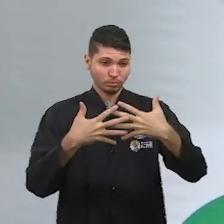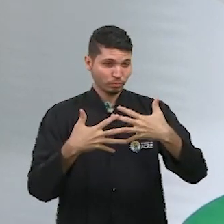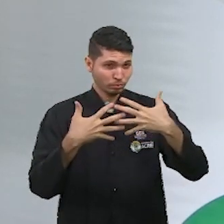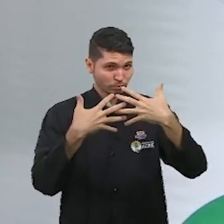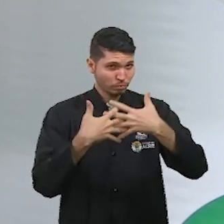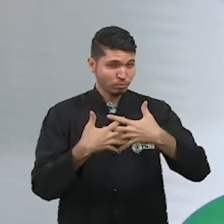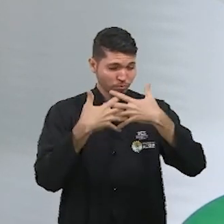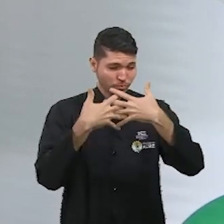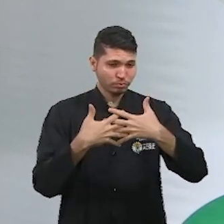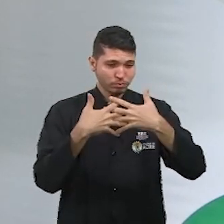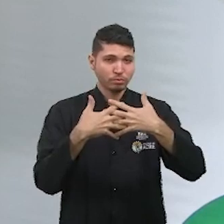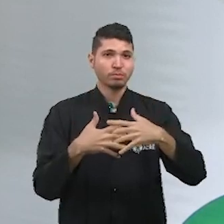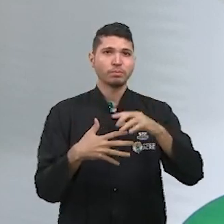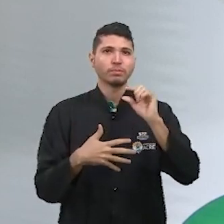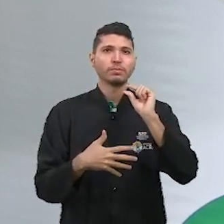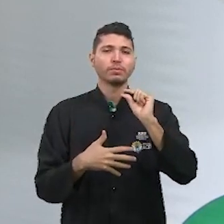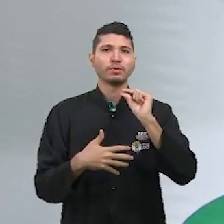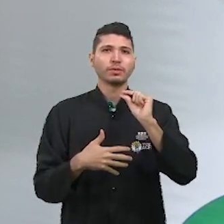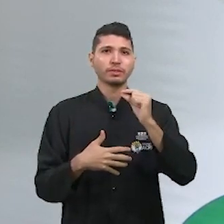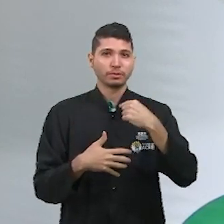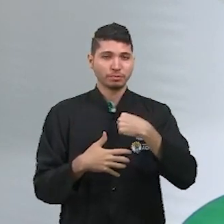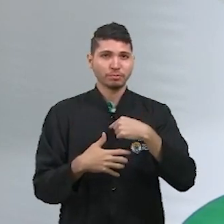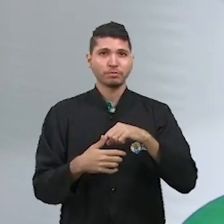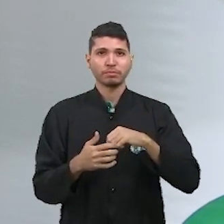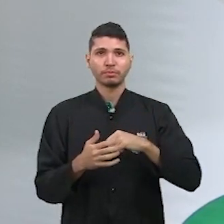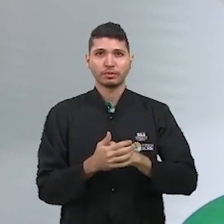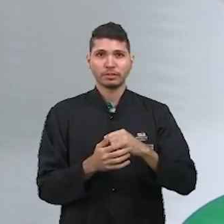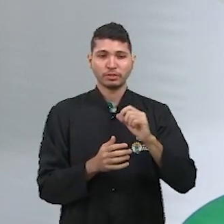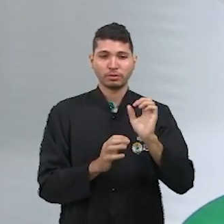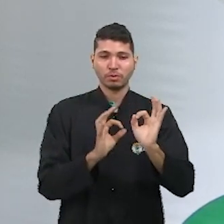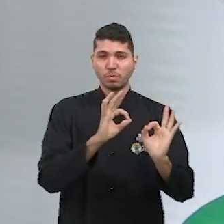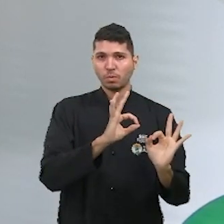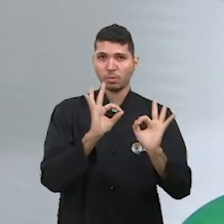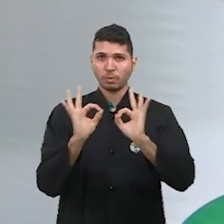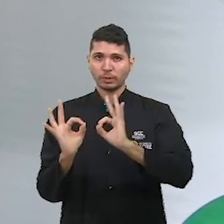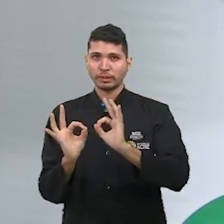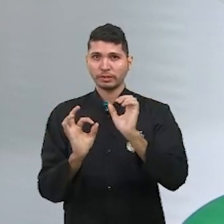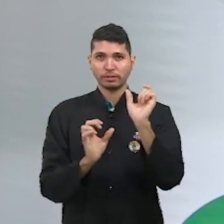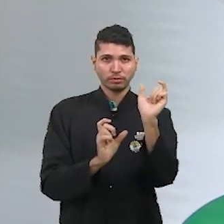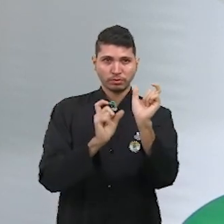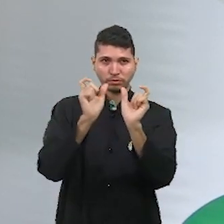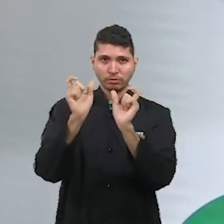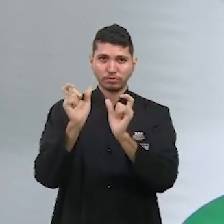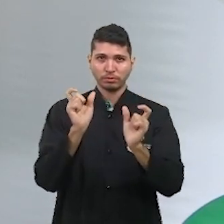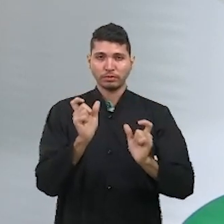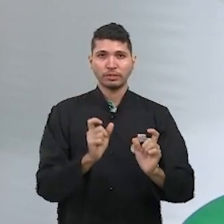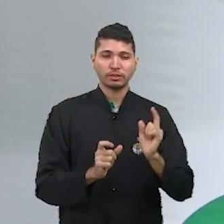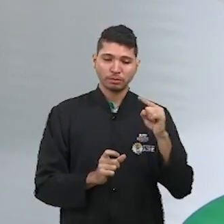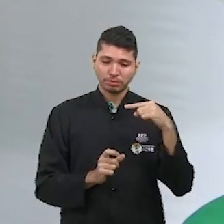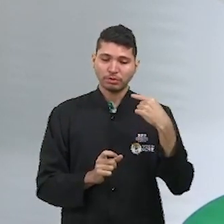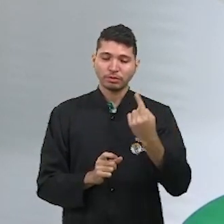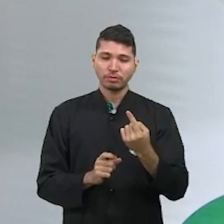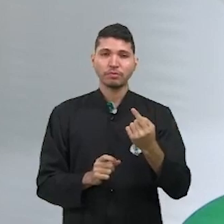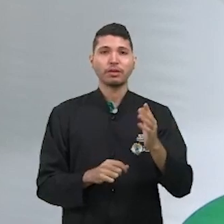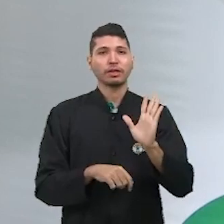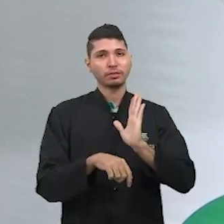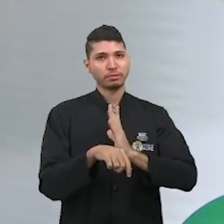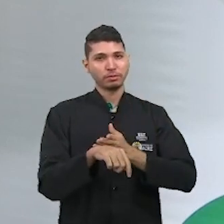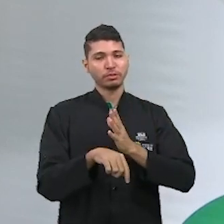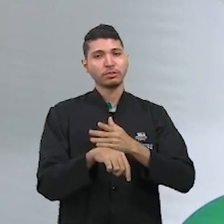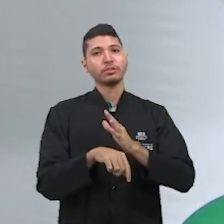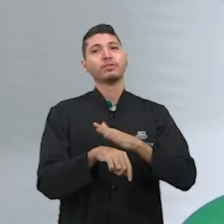nas letras, né? Vendo a posição. Mas depois a gente vai reacostumando e vai vendo as letras estão nessa posição. Se